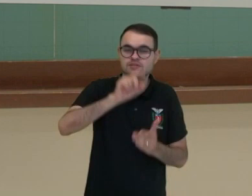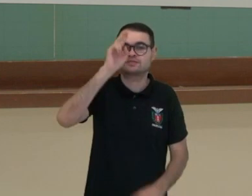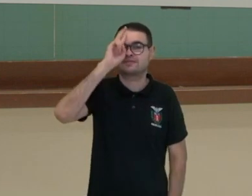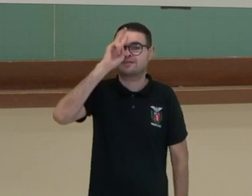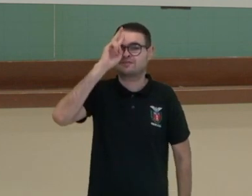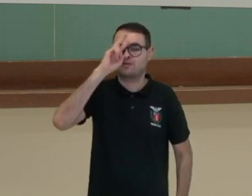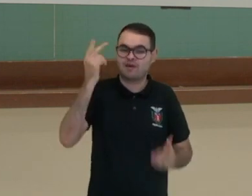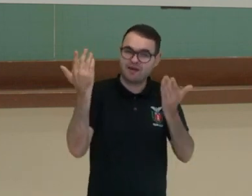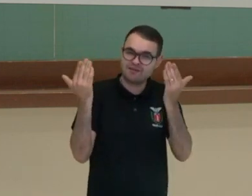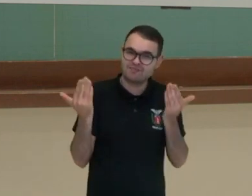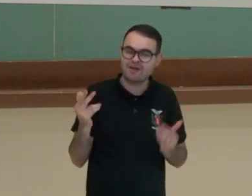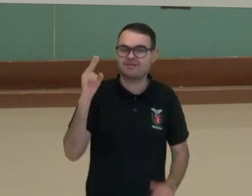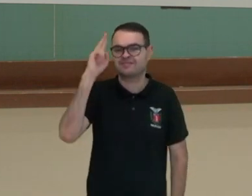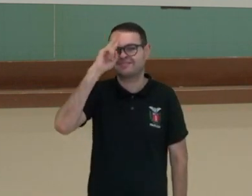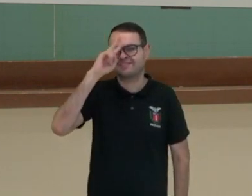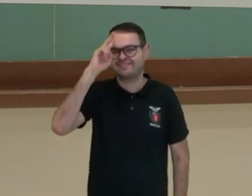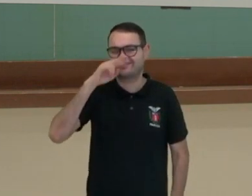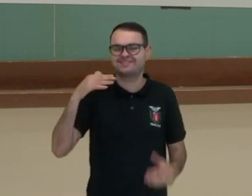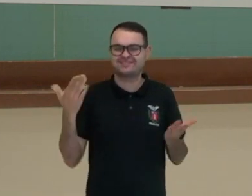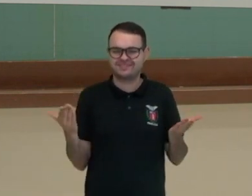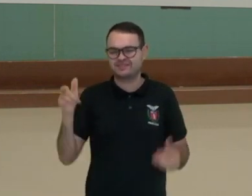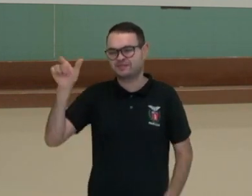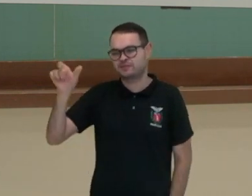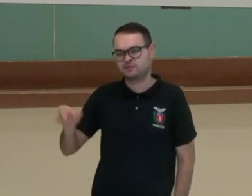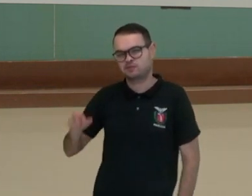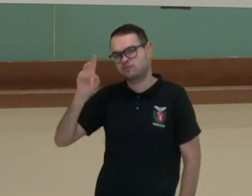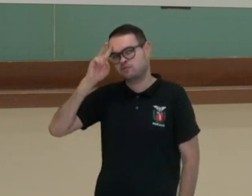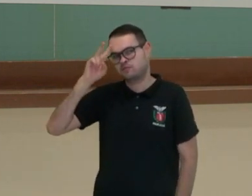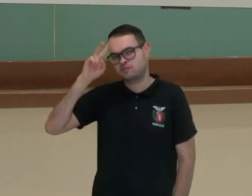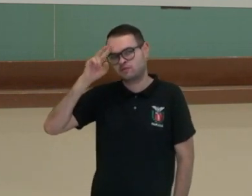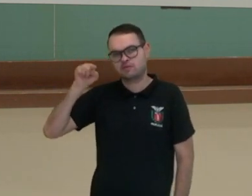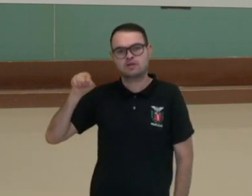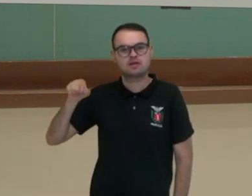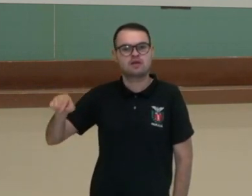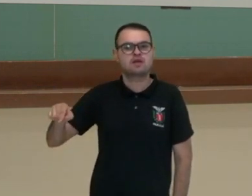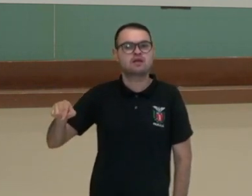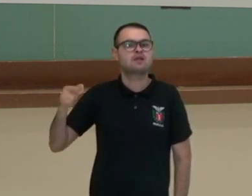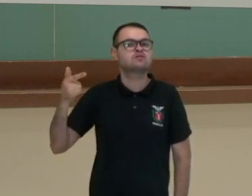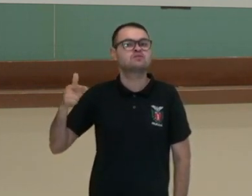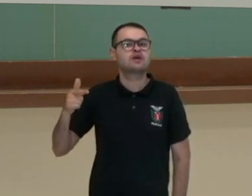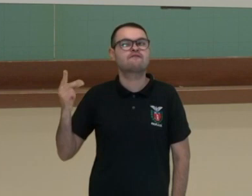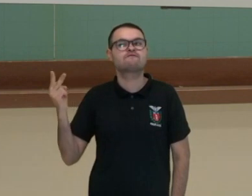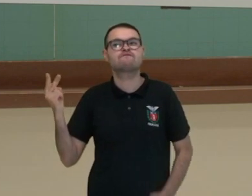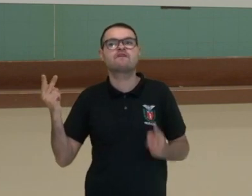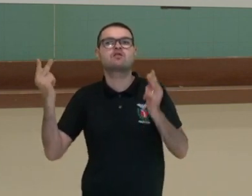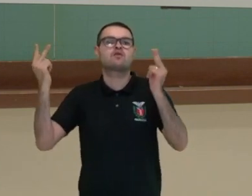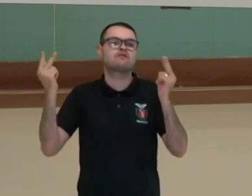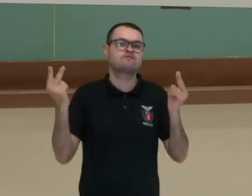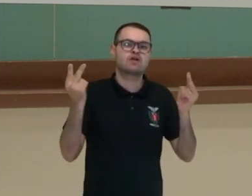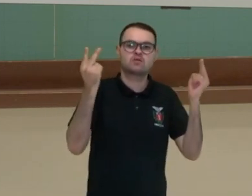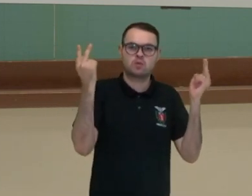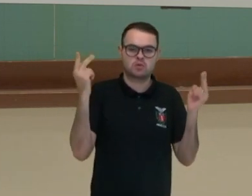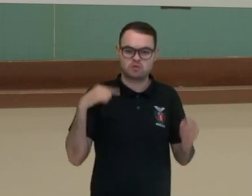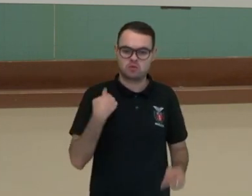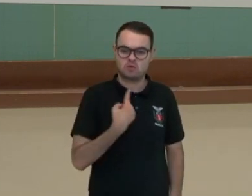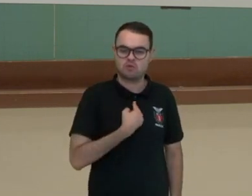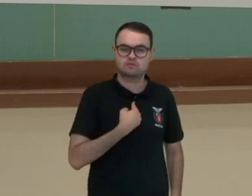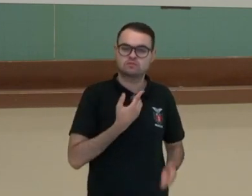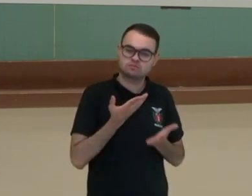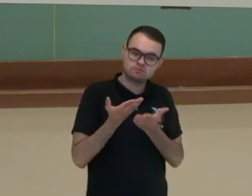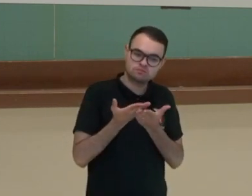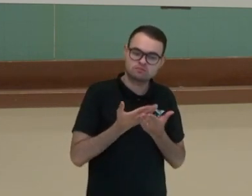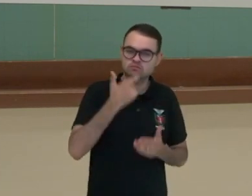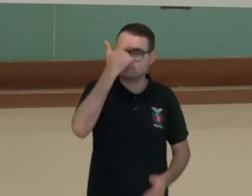com a análise. E o historiador, ele não emite juízo de valor, né? Nós, historiadores,